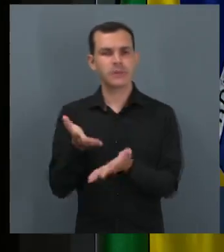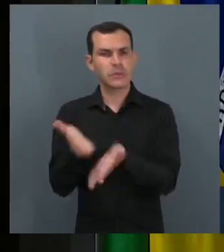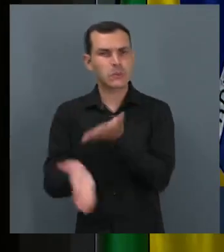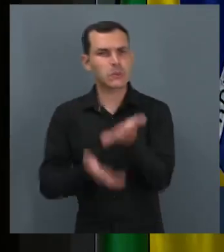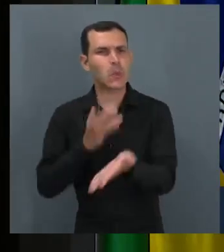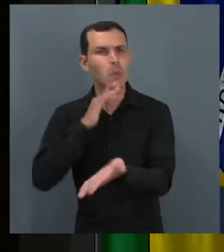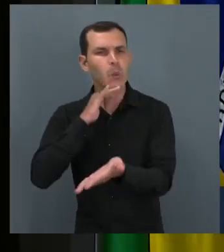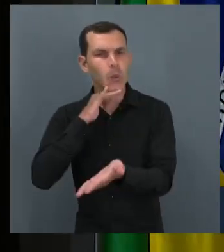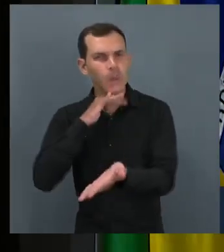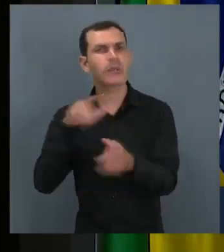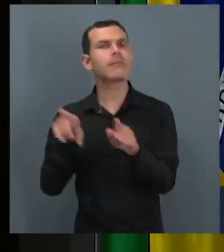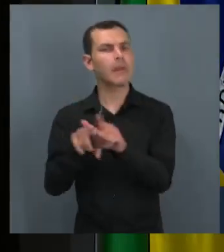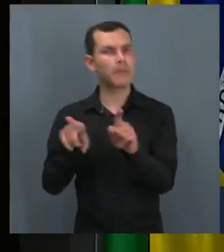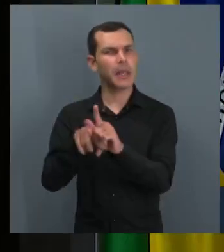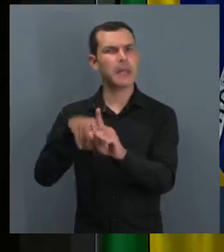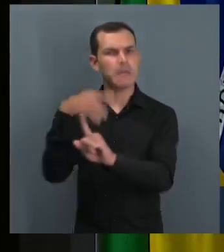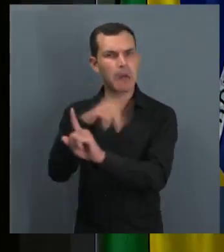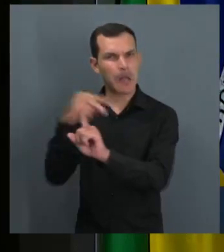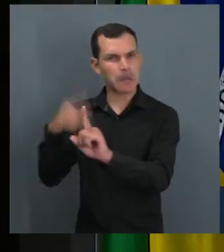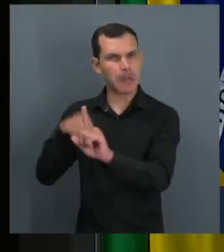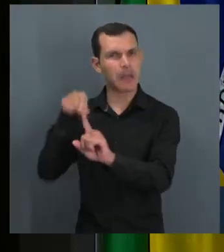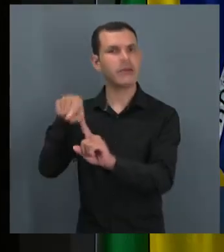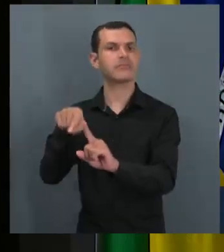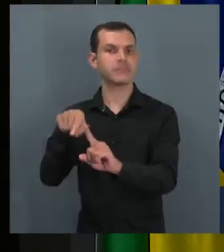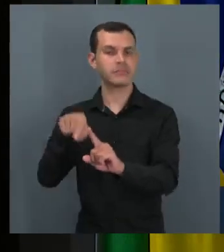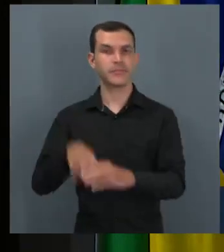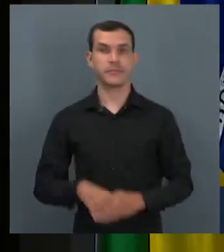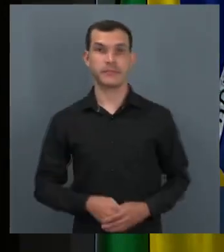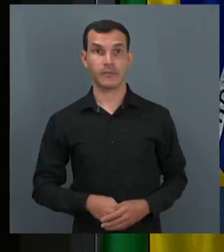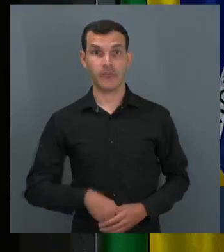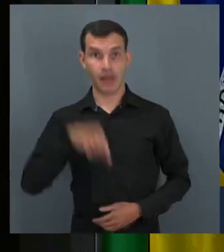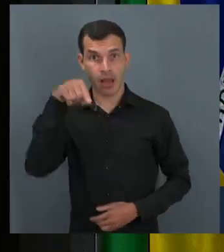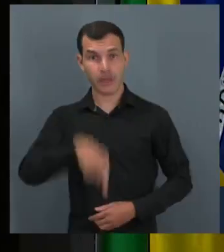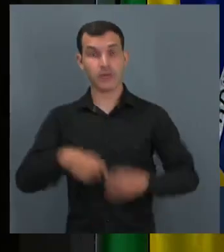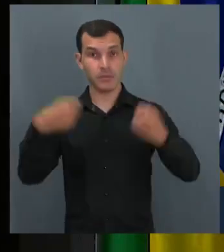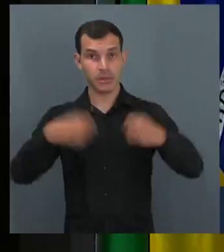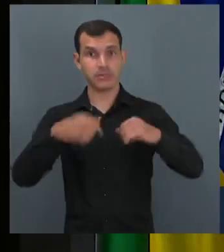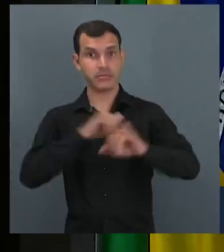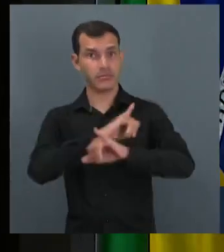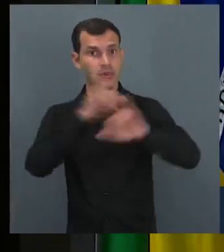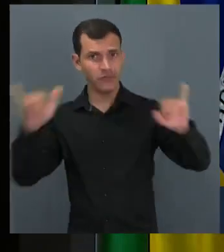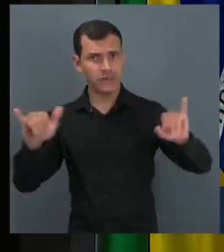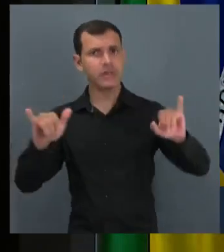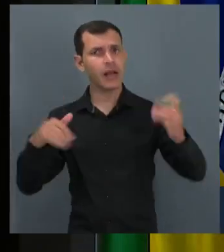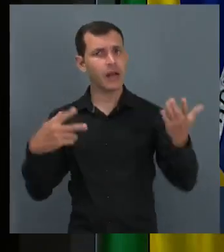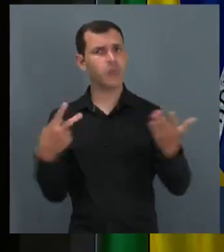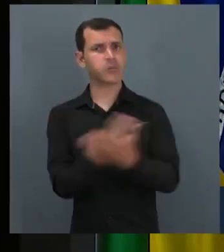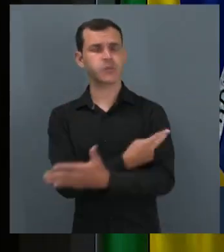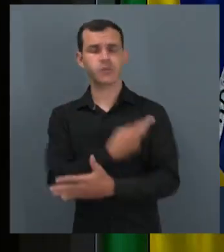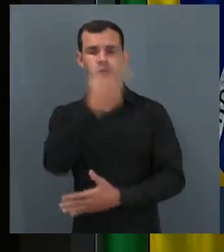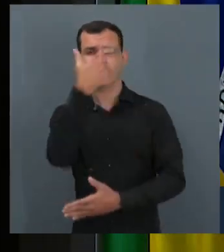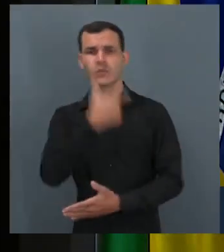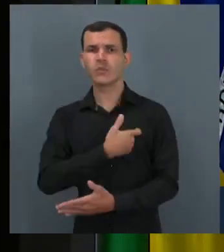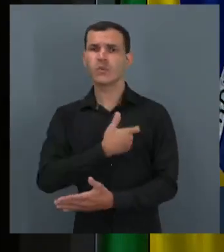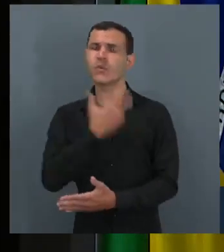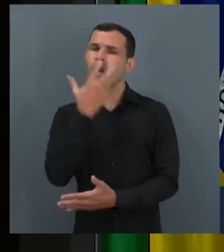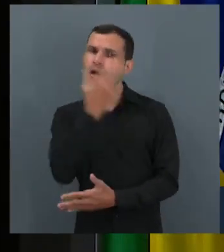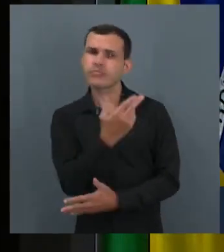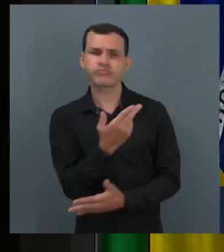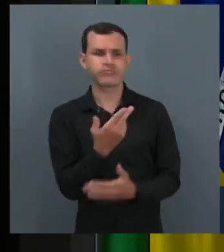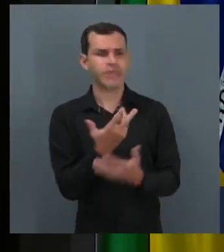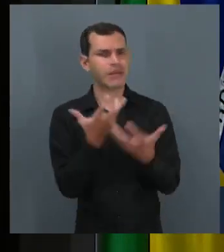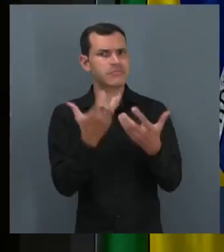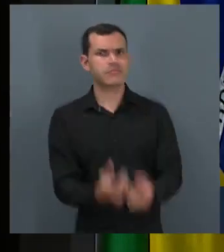e senhores, preciso destacar uma situação que eu considero inaceitável